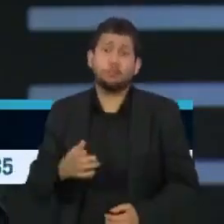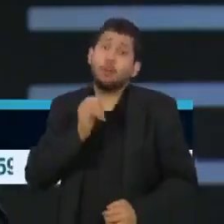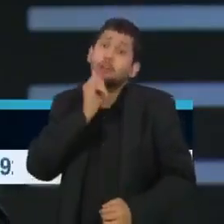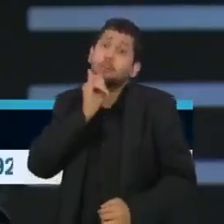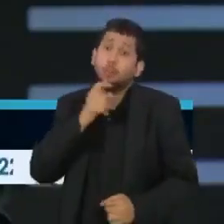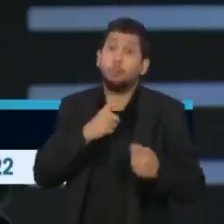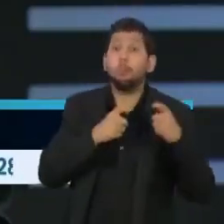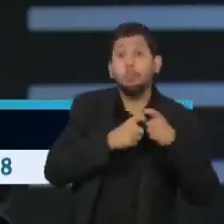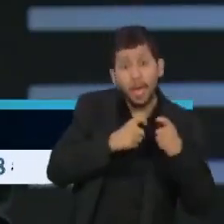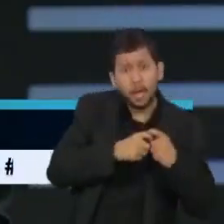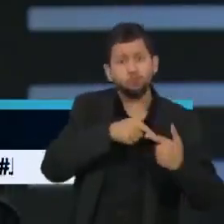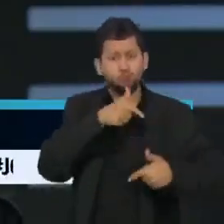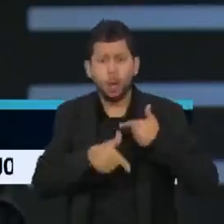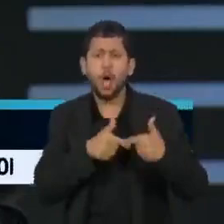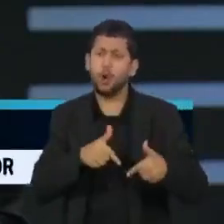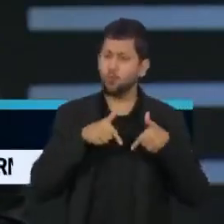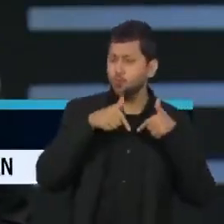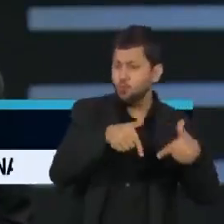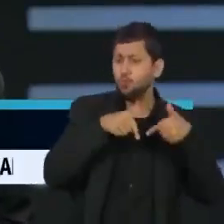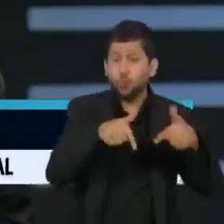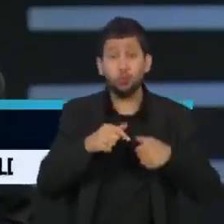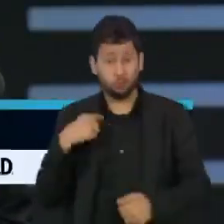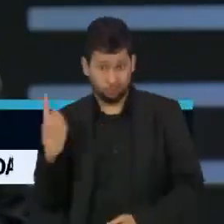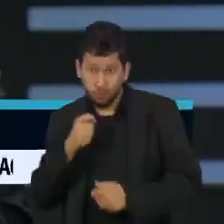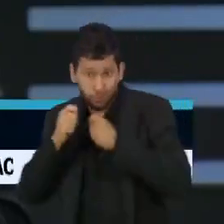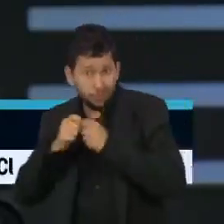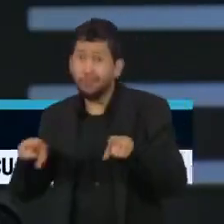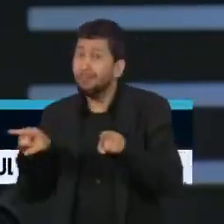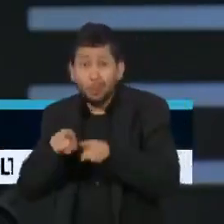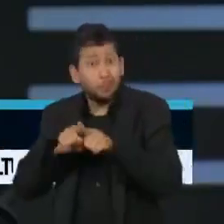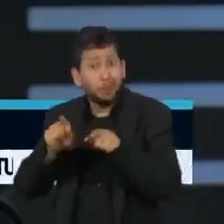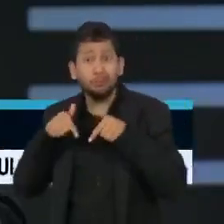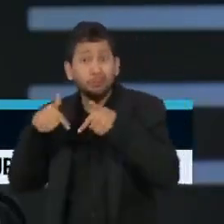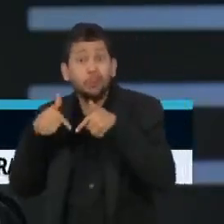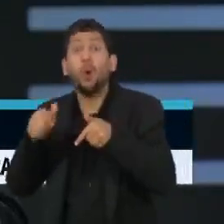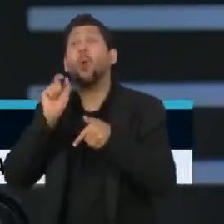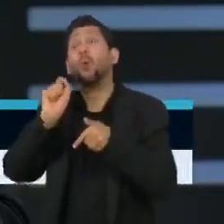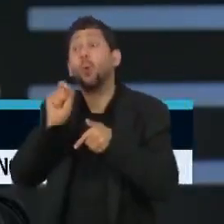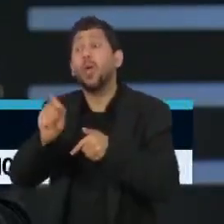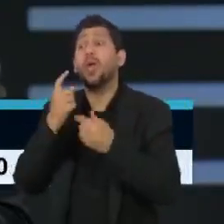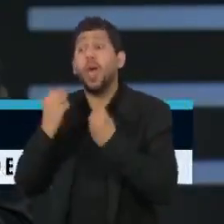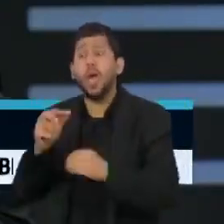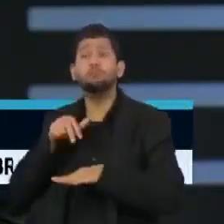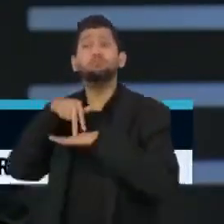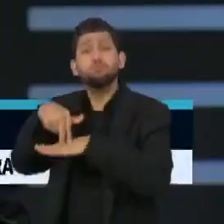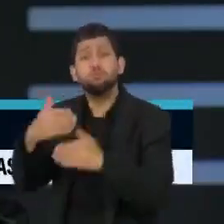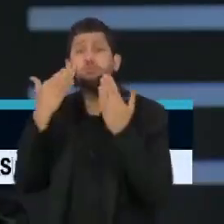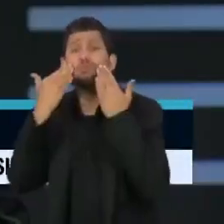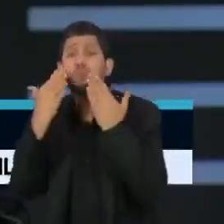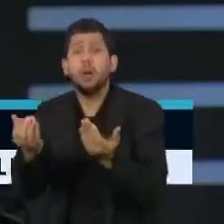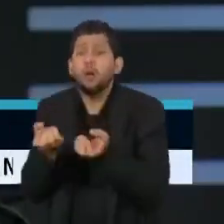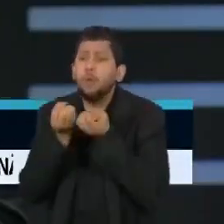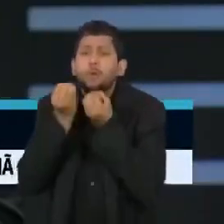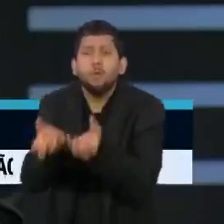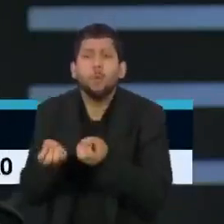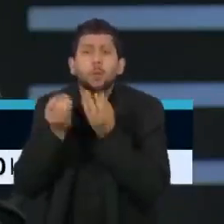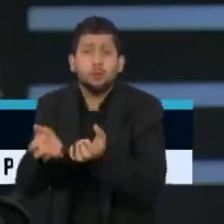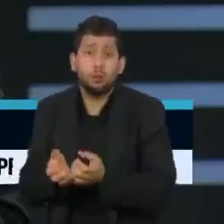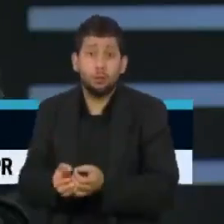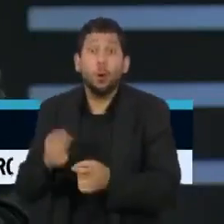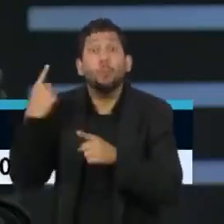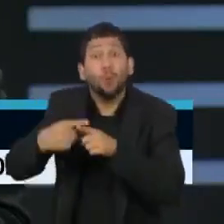frente dos médicos mas também é uma linha de frente de informar corretamente e evitar que os negacionistas